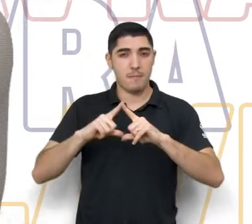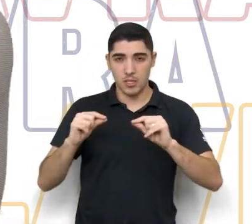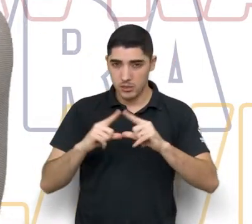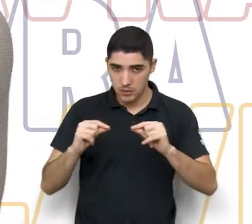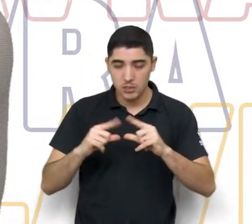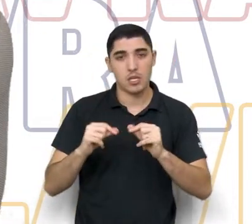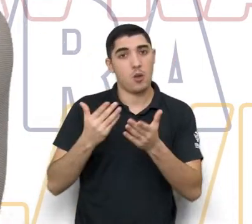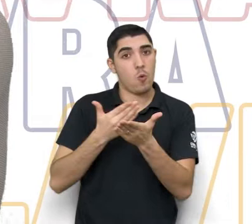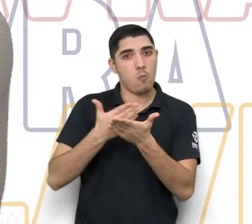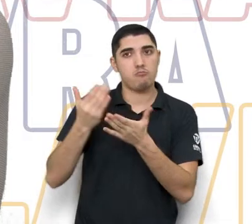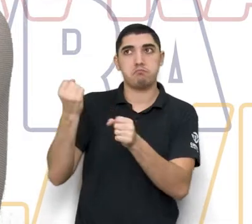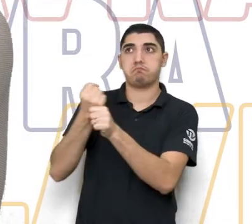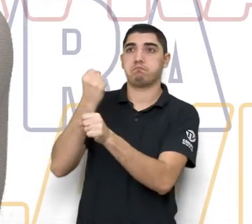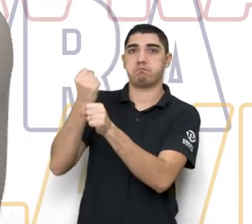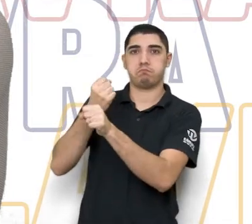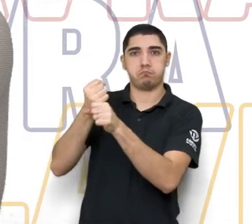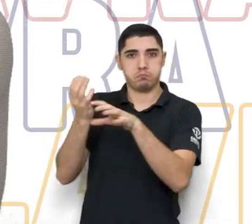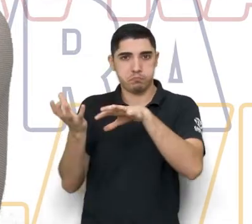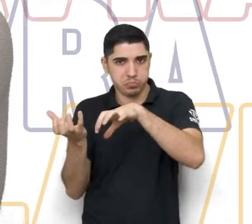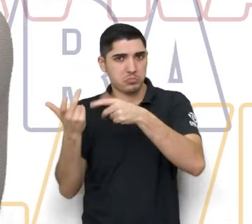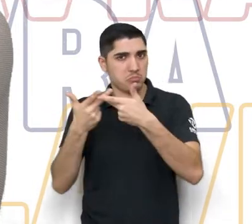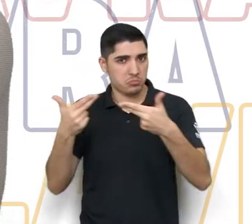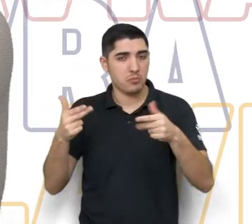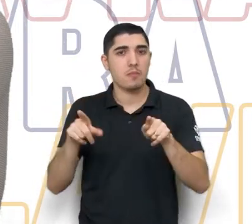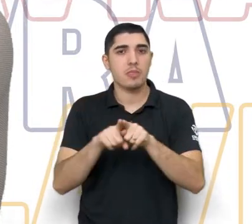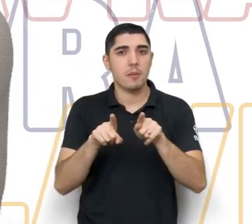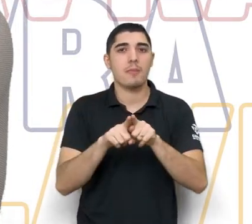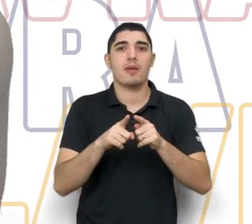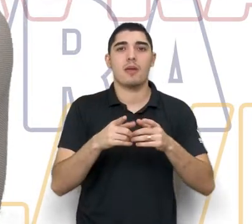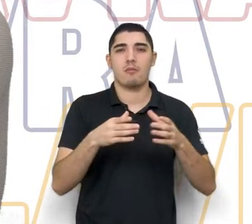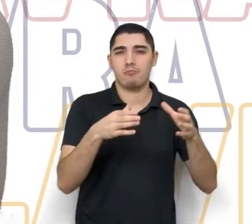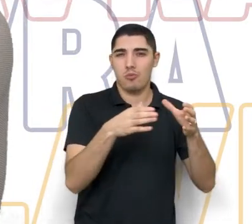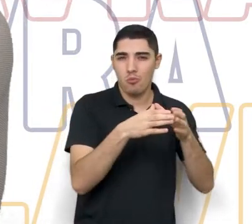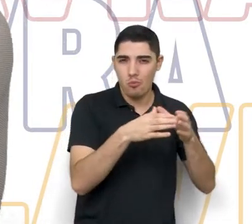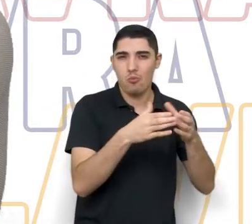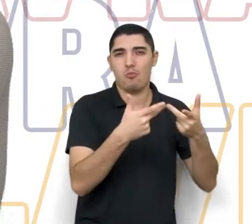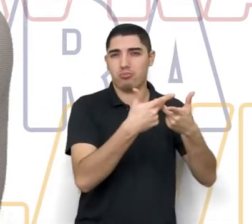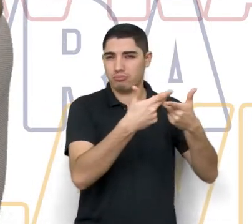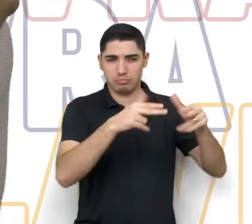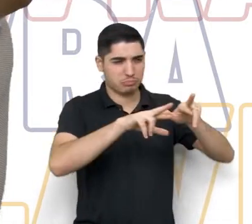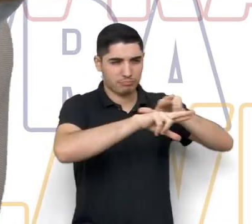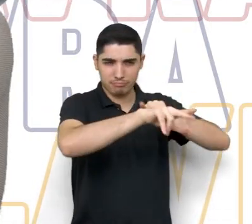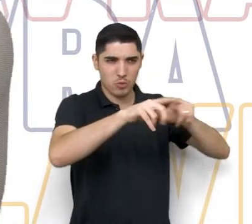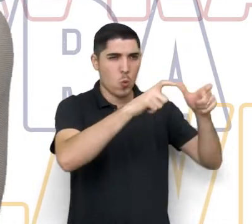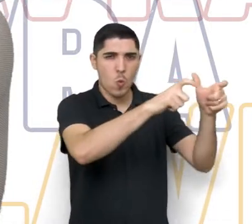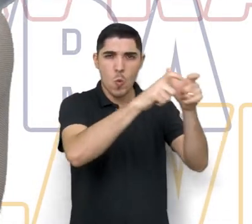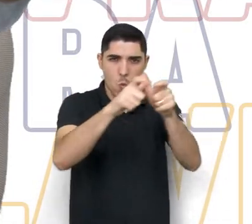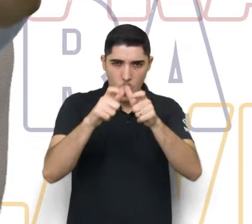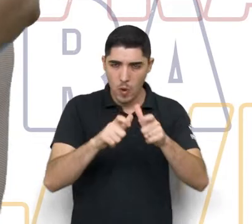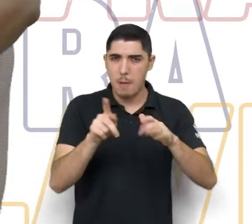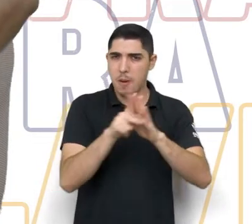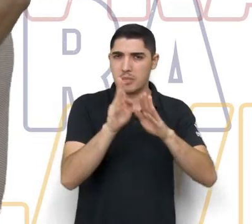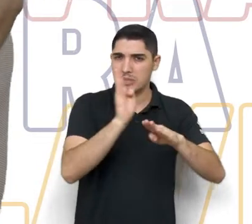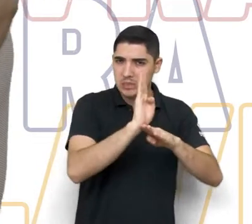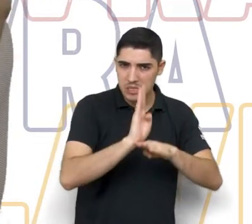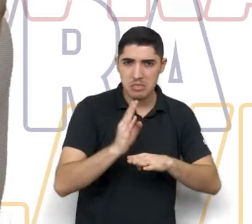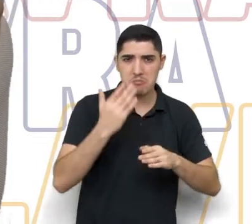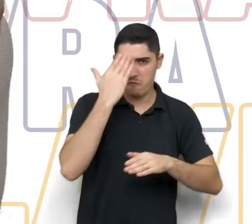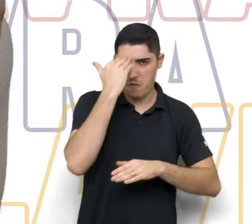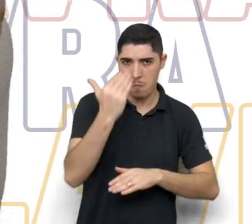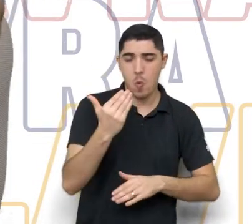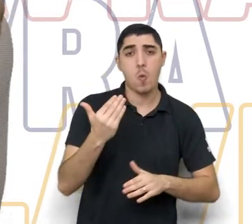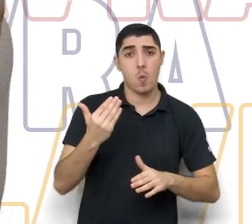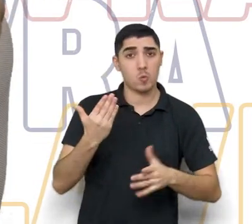foi construída, a Bossa Nova, né? O Teatro de Arena, o Cinema Novo dando seus primeiros sinais